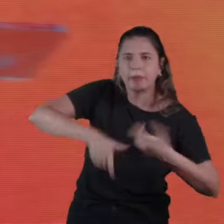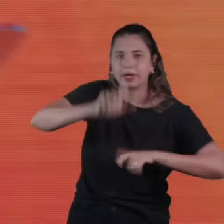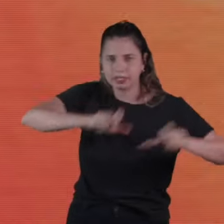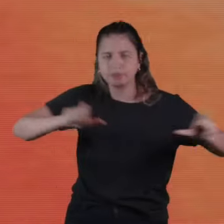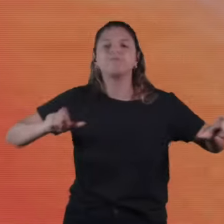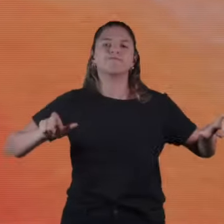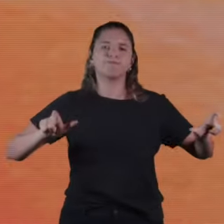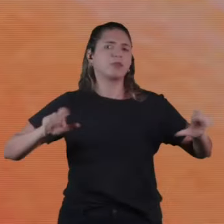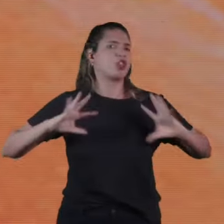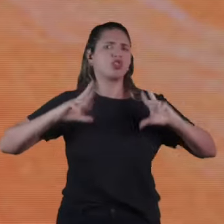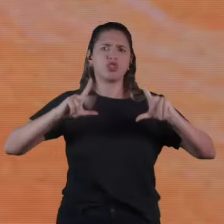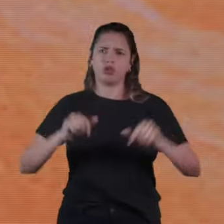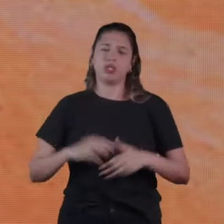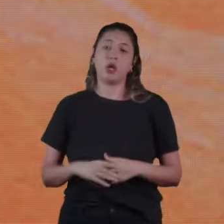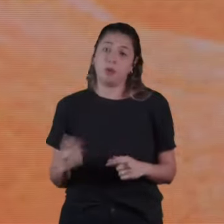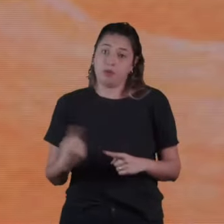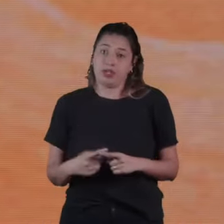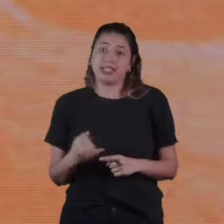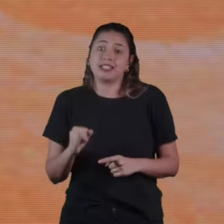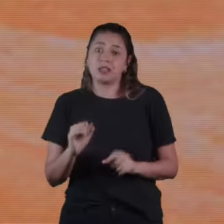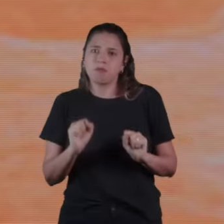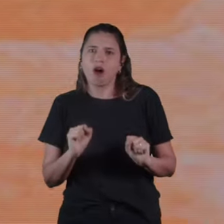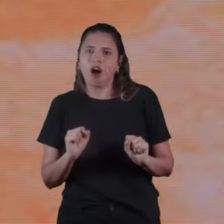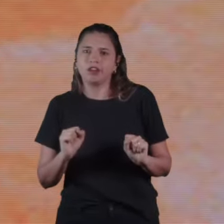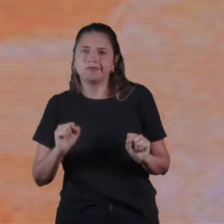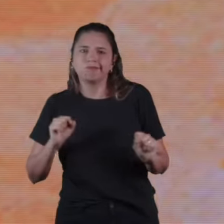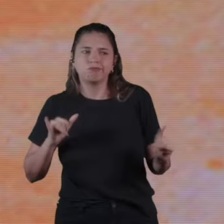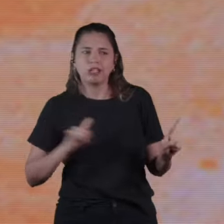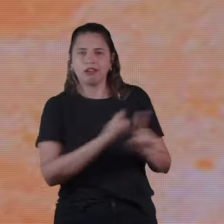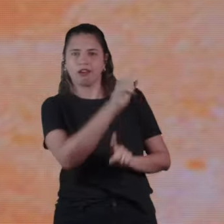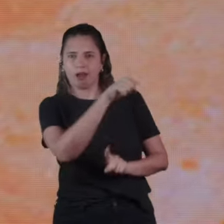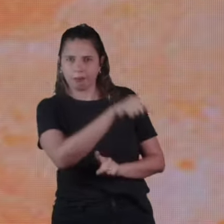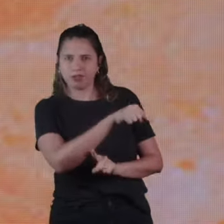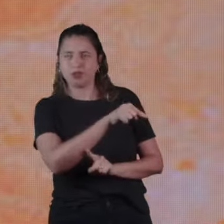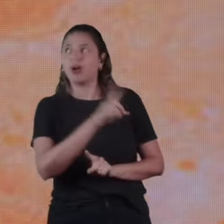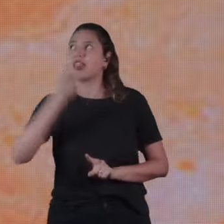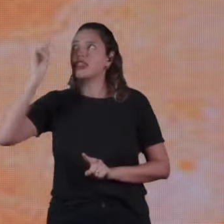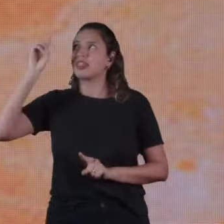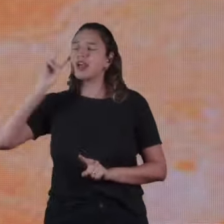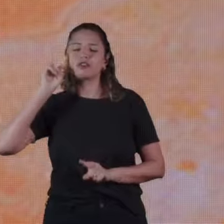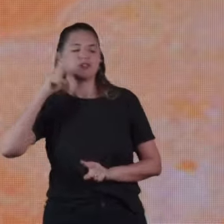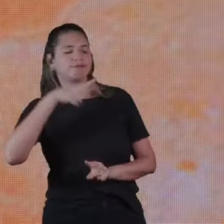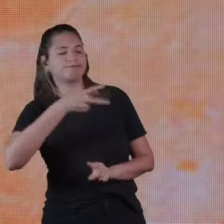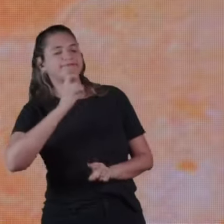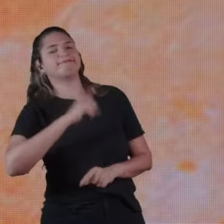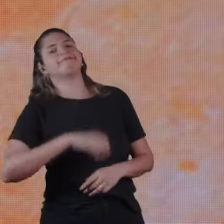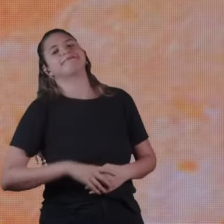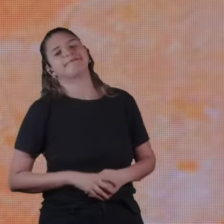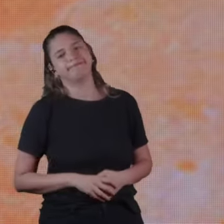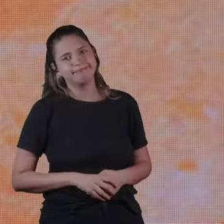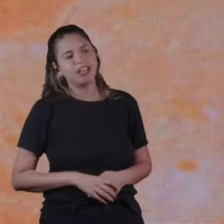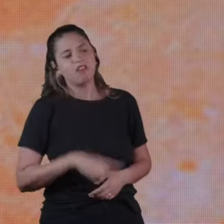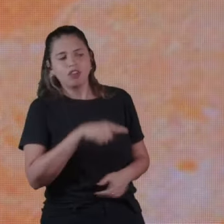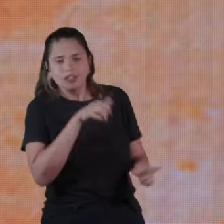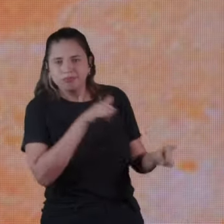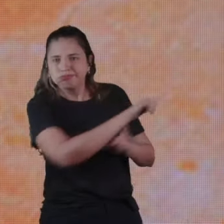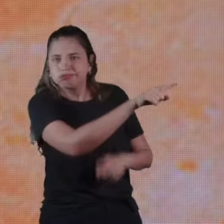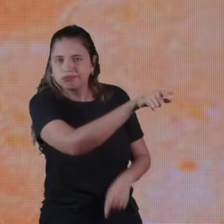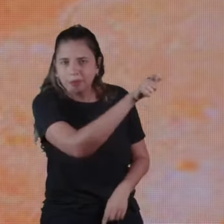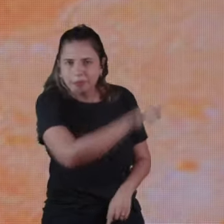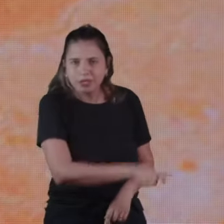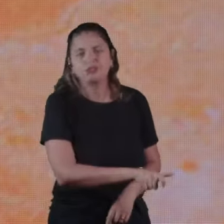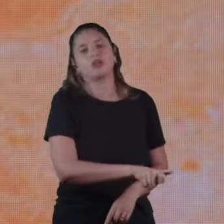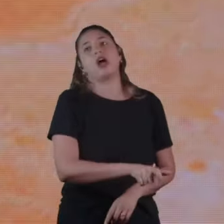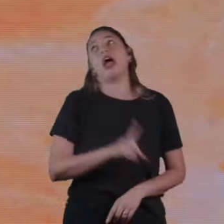você puder enganar alguém, você sabe que Deus está vendo isso. A Deus eu não poderia enganar. Então isso te